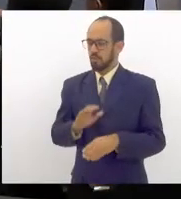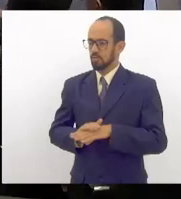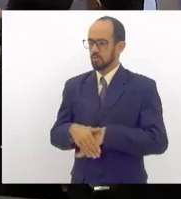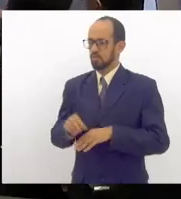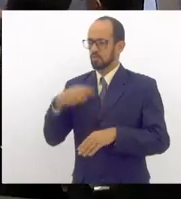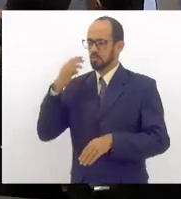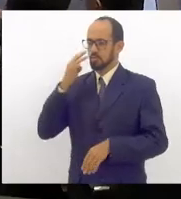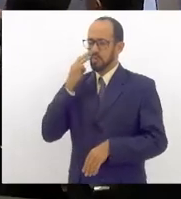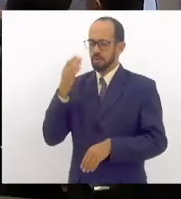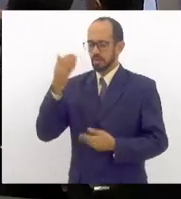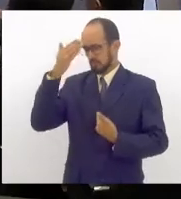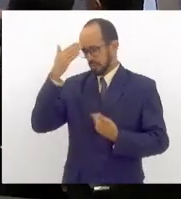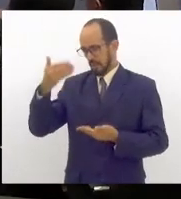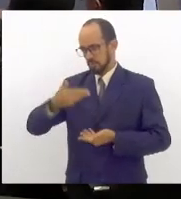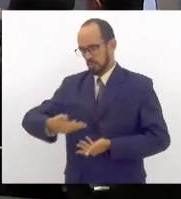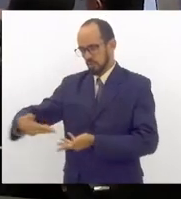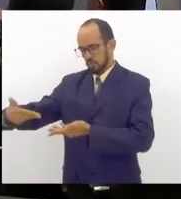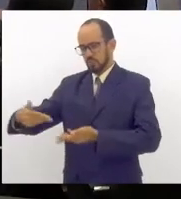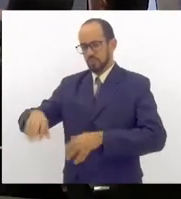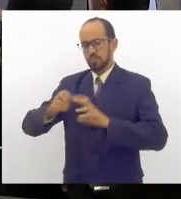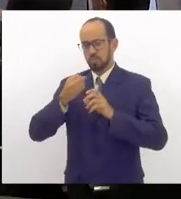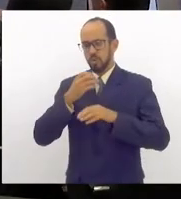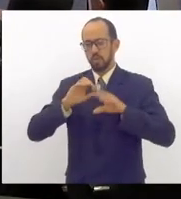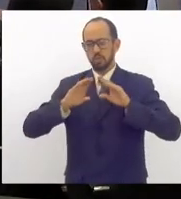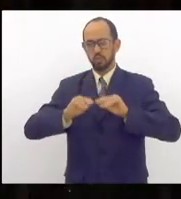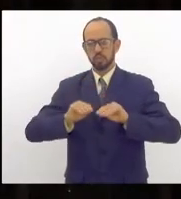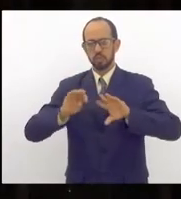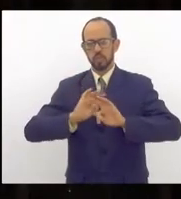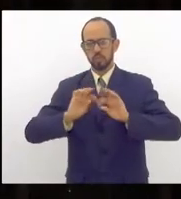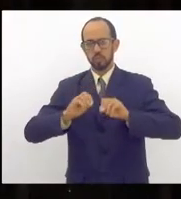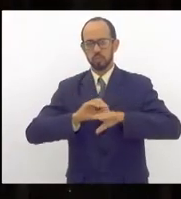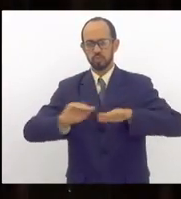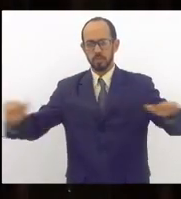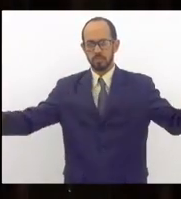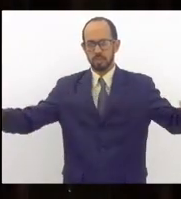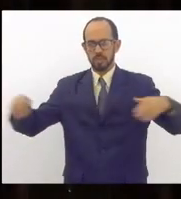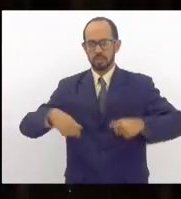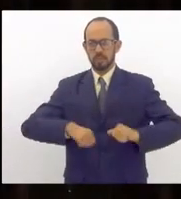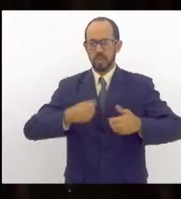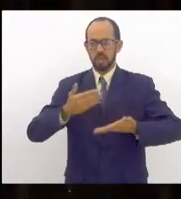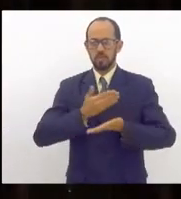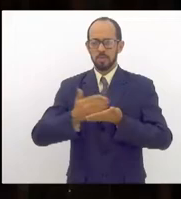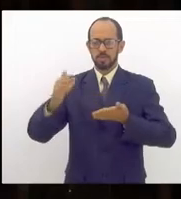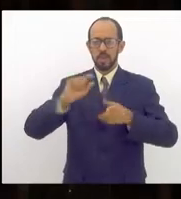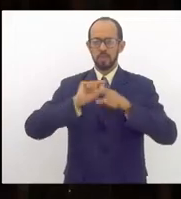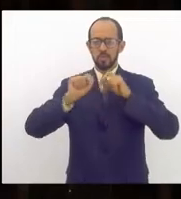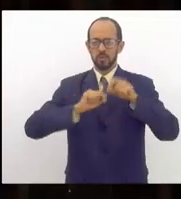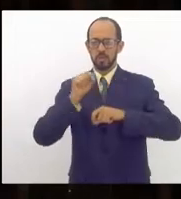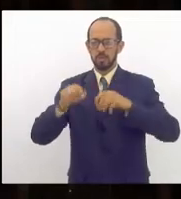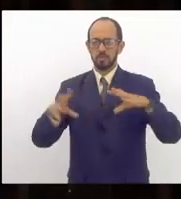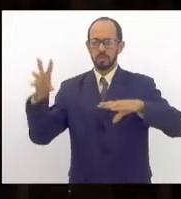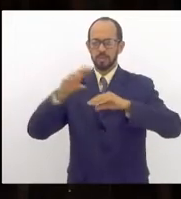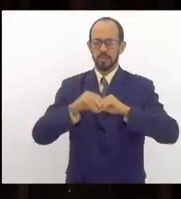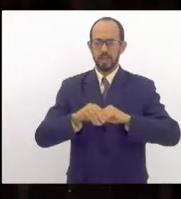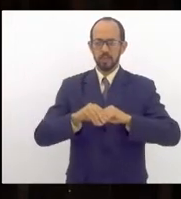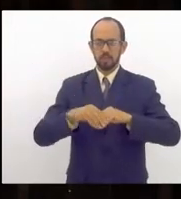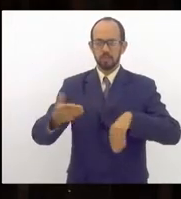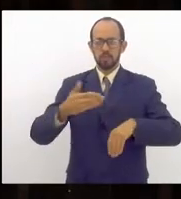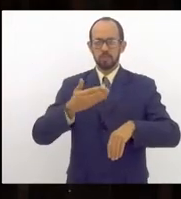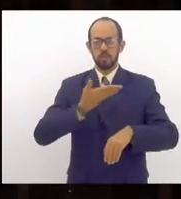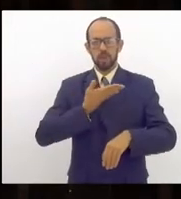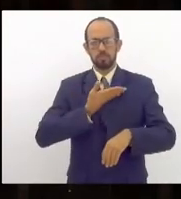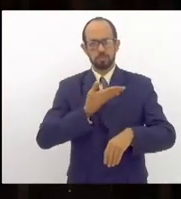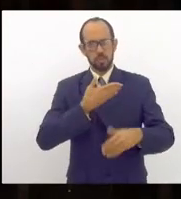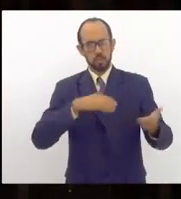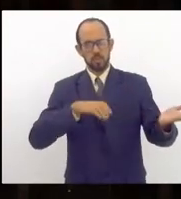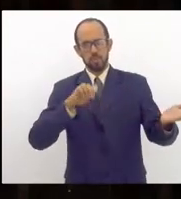e ti Boa noite a toda a mesa Boa noite a todos e todas que estão aqui presente queria começar reforçando aquilo que o meu camarada